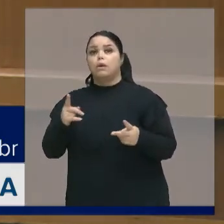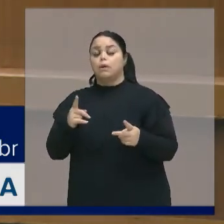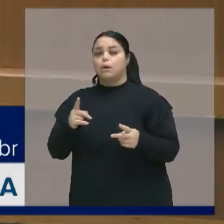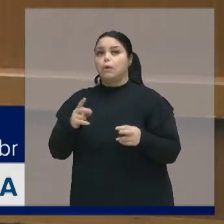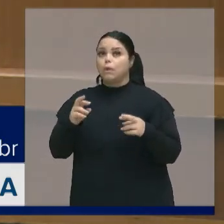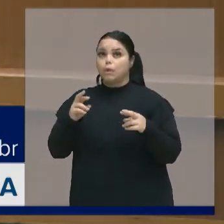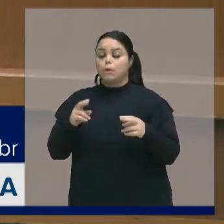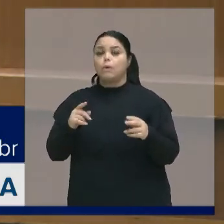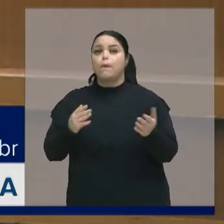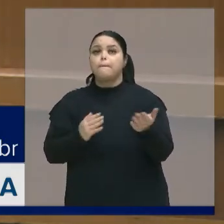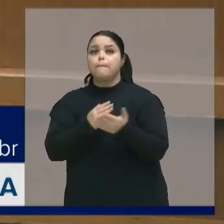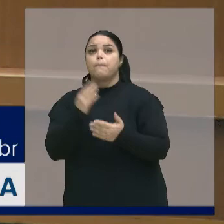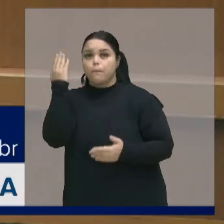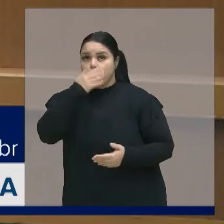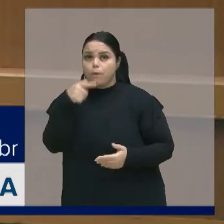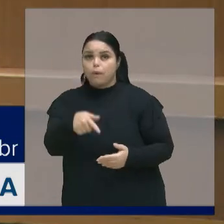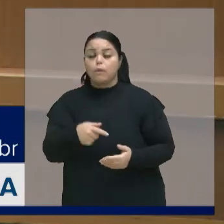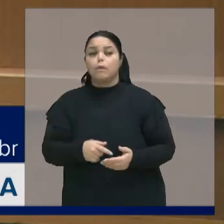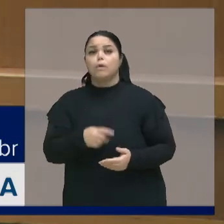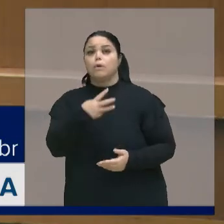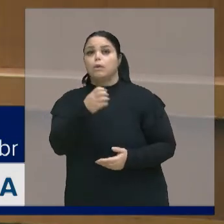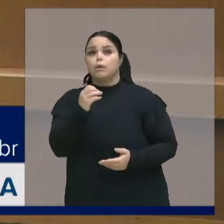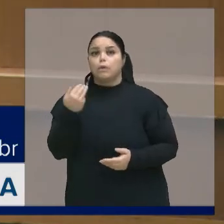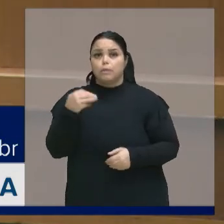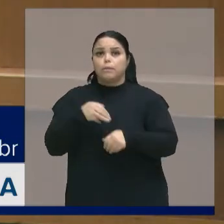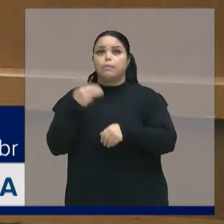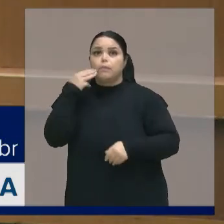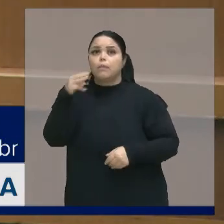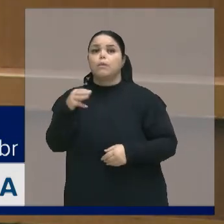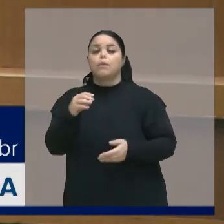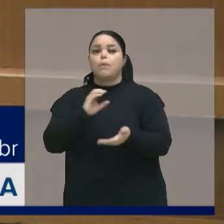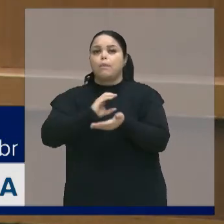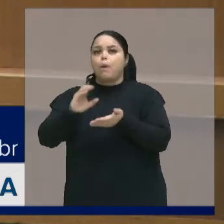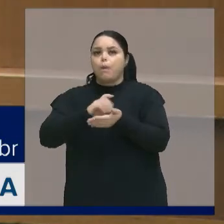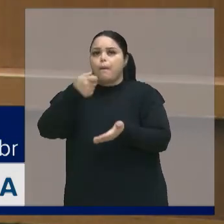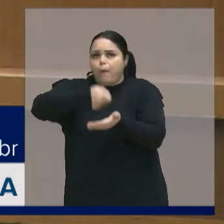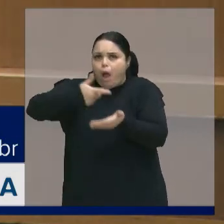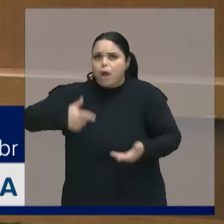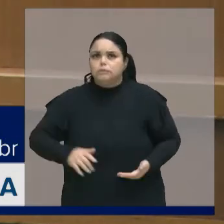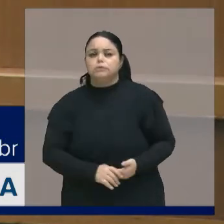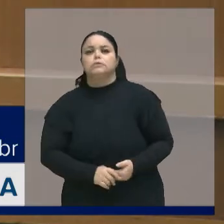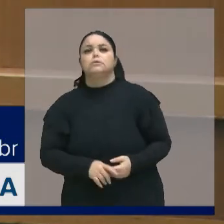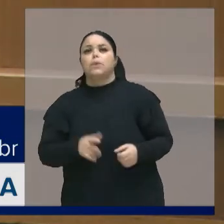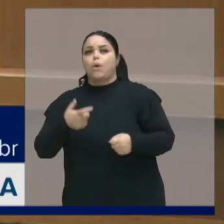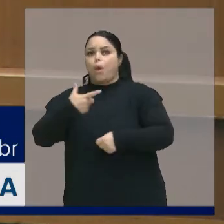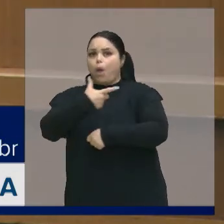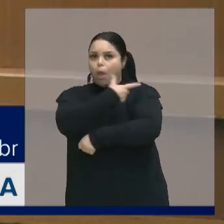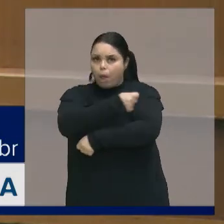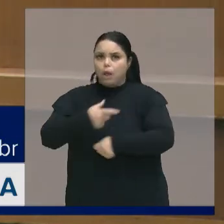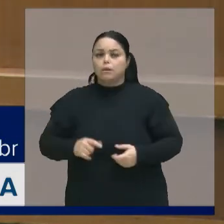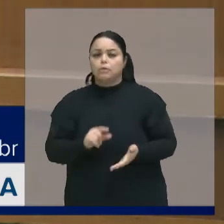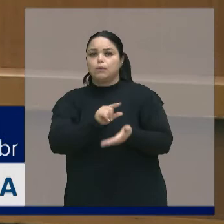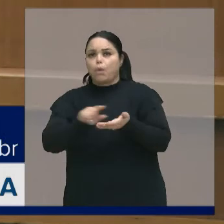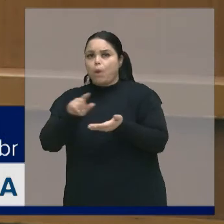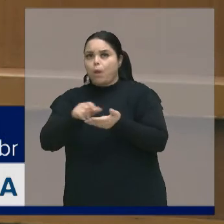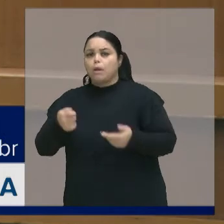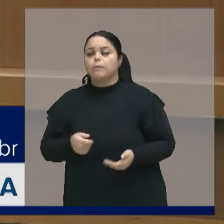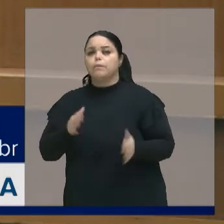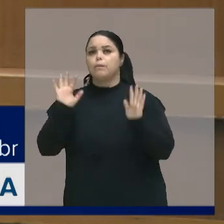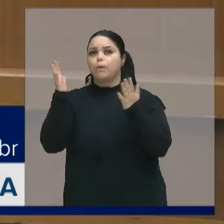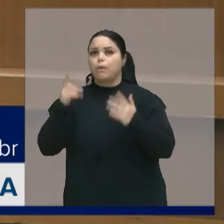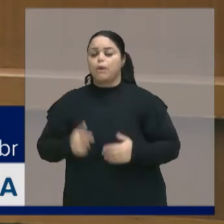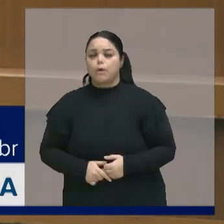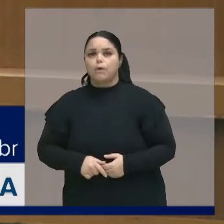hoje, nós aprovamos aqui 30 milhões que tem para comprar vacina. Então, parabéns ao prefeito Felício Ramute, também